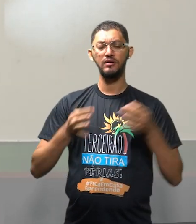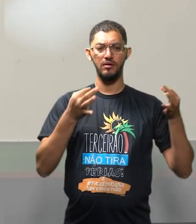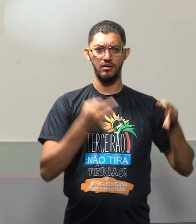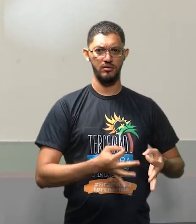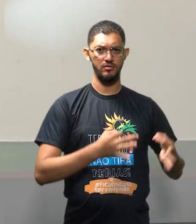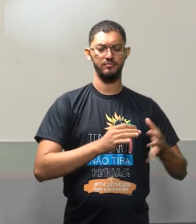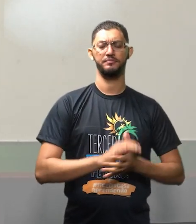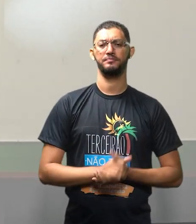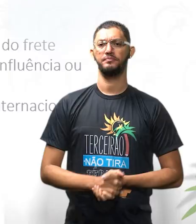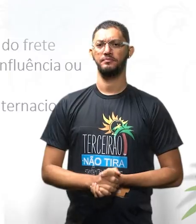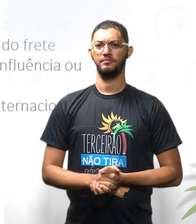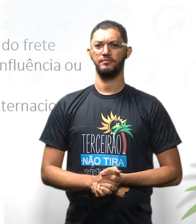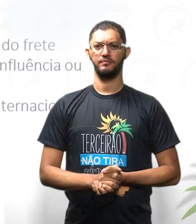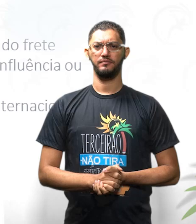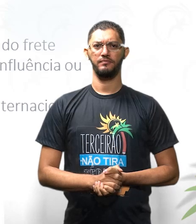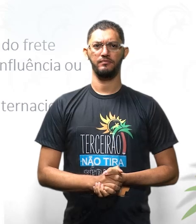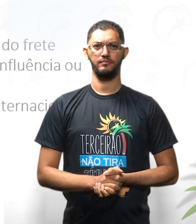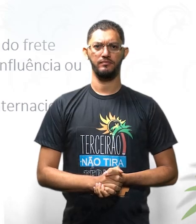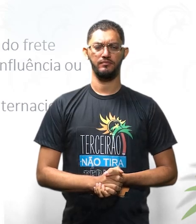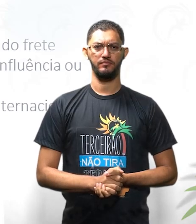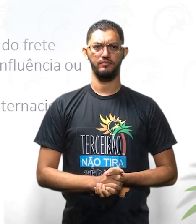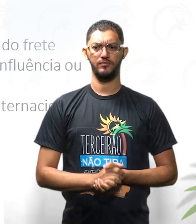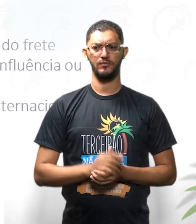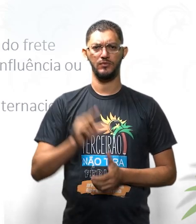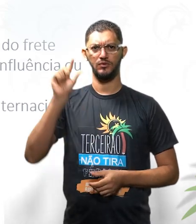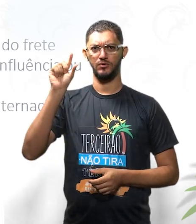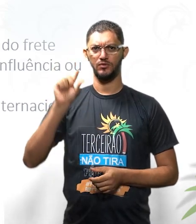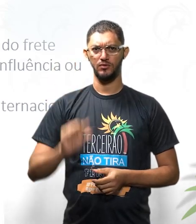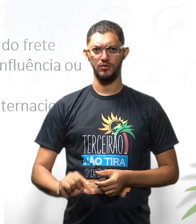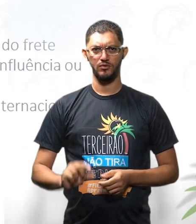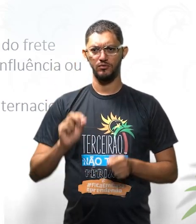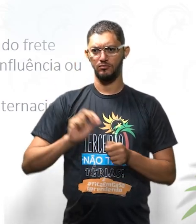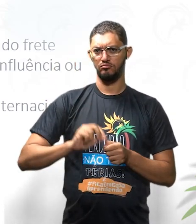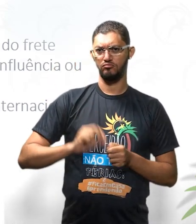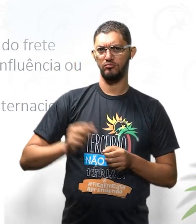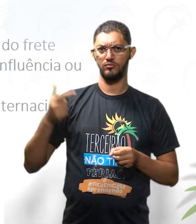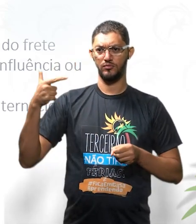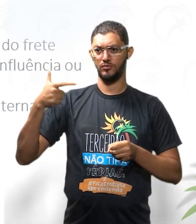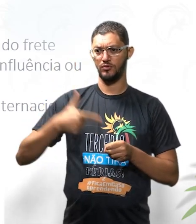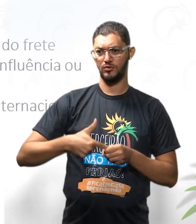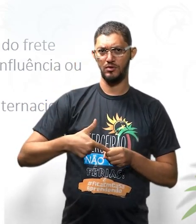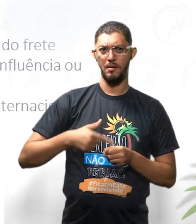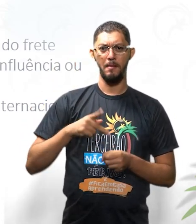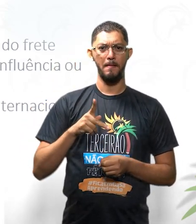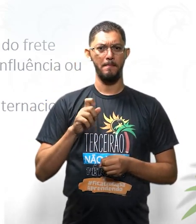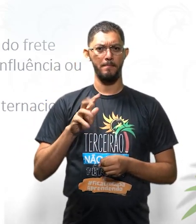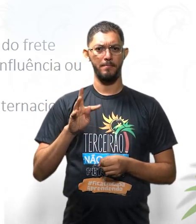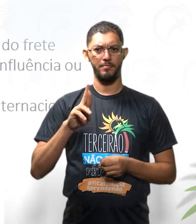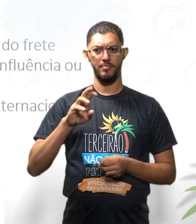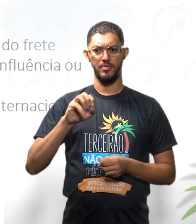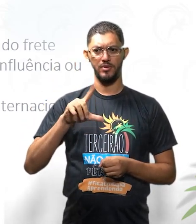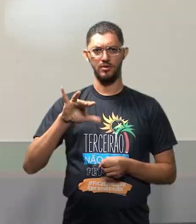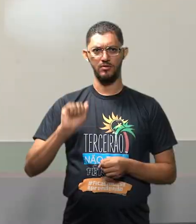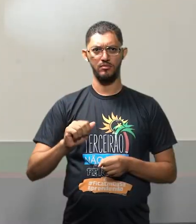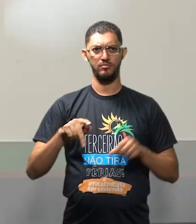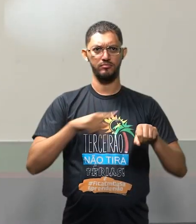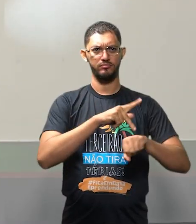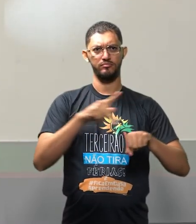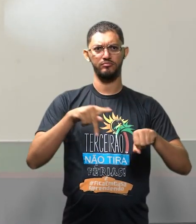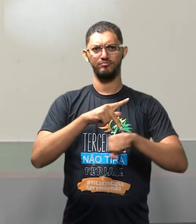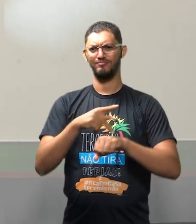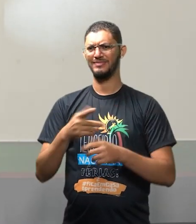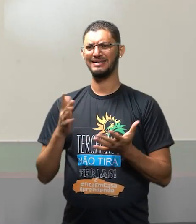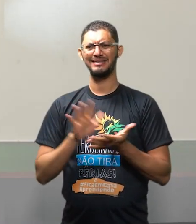também está correta. Diminuição da produção de petróleo brasileiro e absorção no mercado internacional não